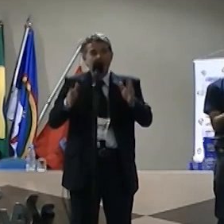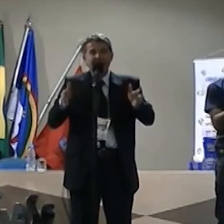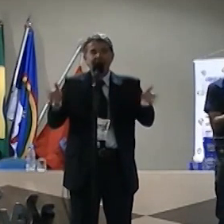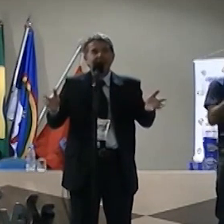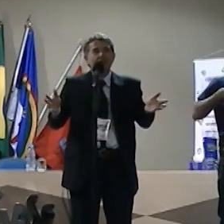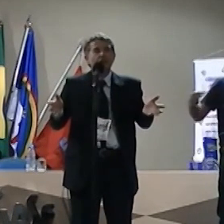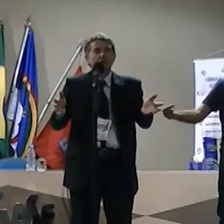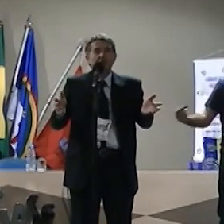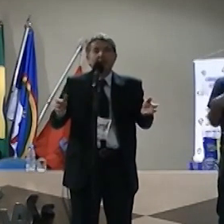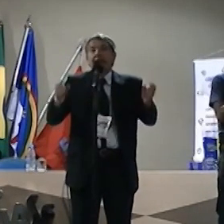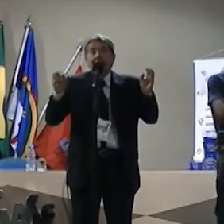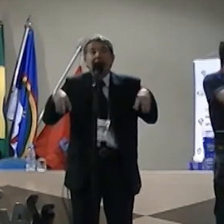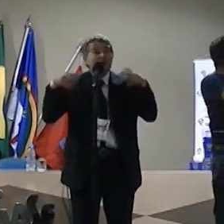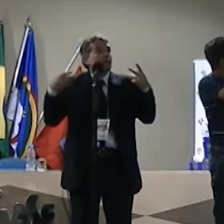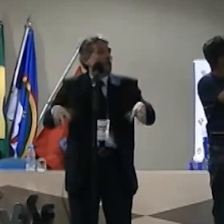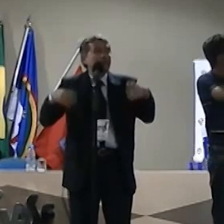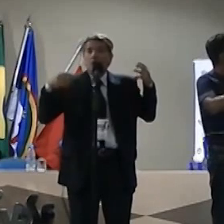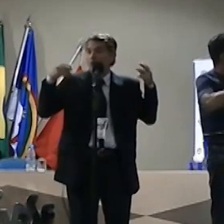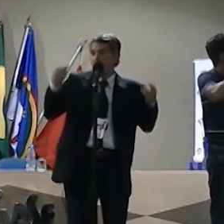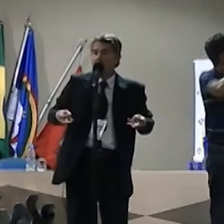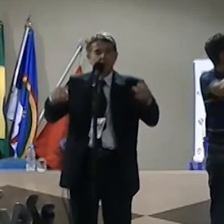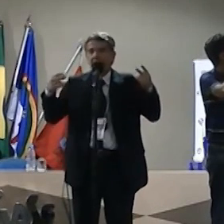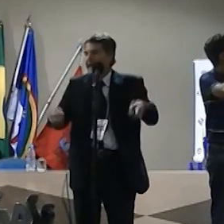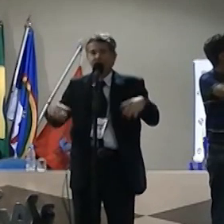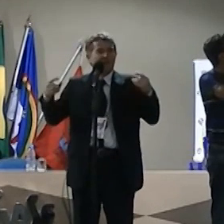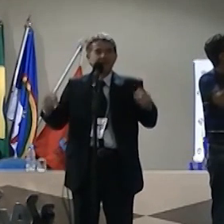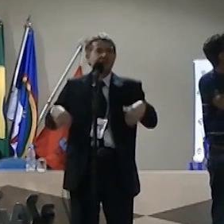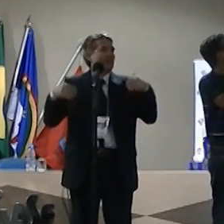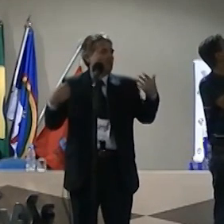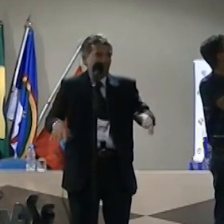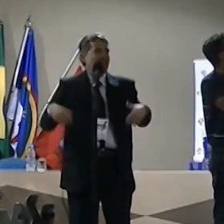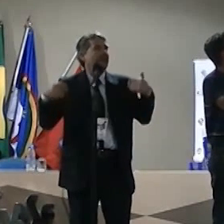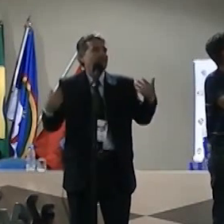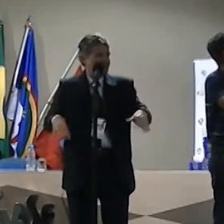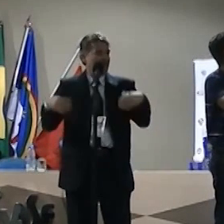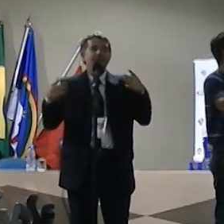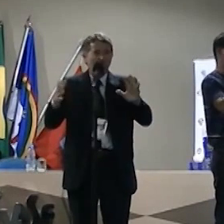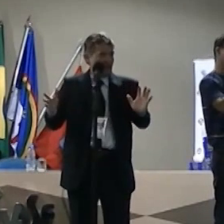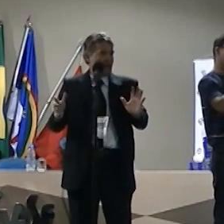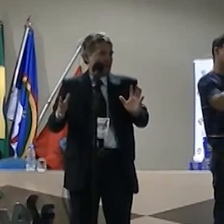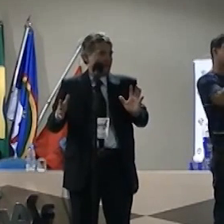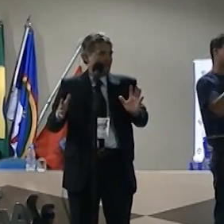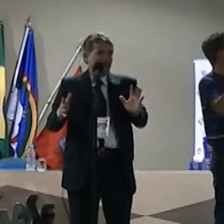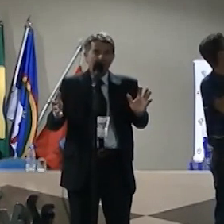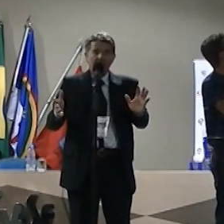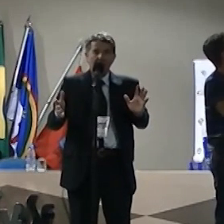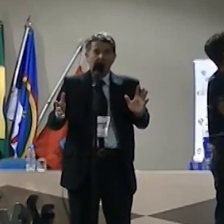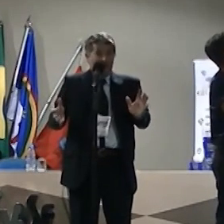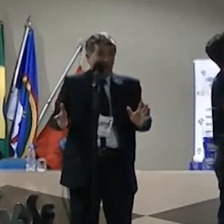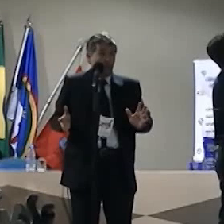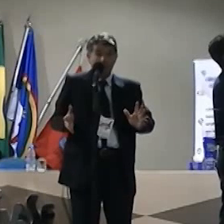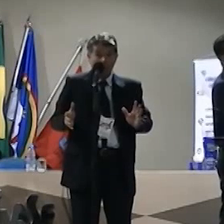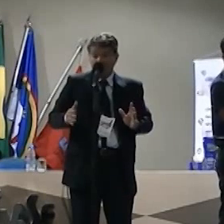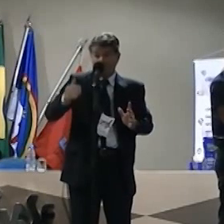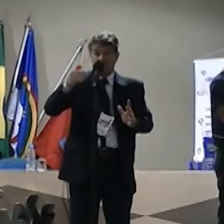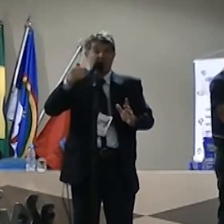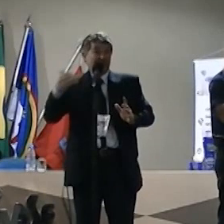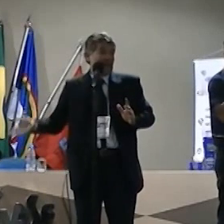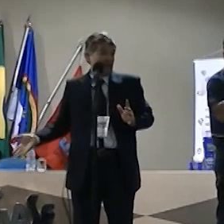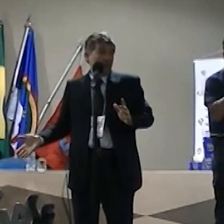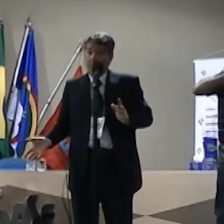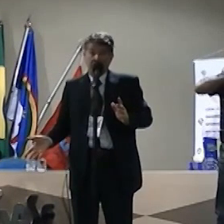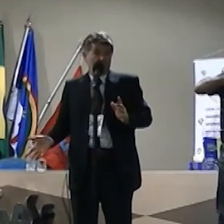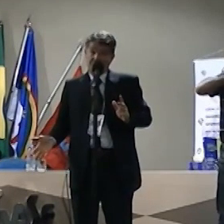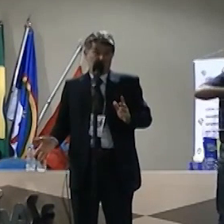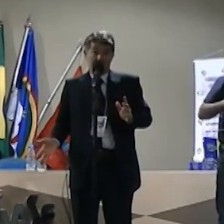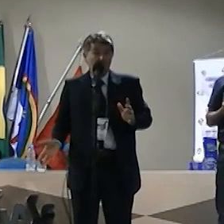O que é Sequisul? Ela escutou em algum canto, na rádio, televisão, do pai falando, da mãe falando, de alguém. Eu vou bater